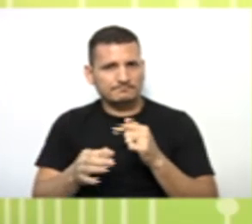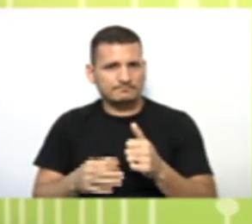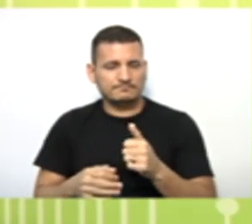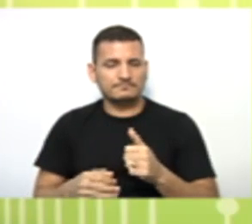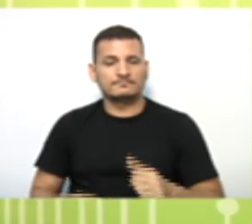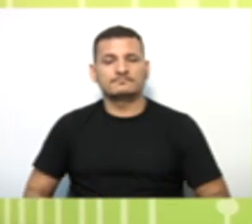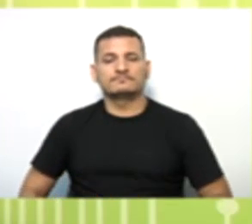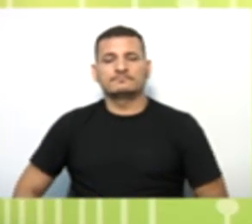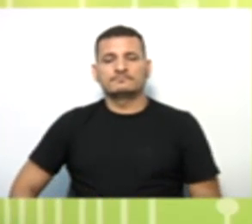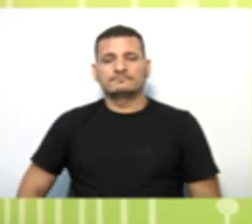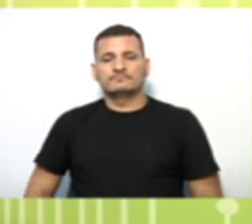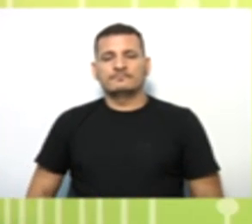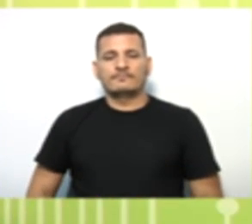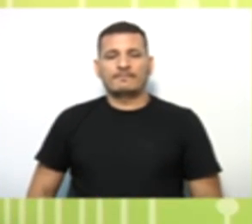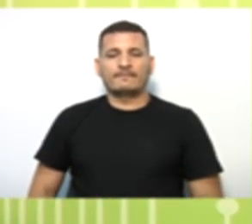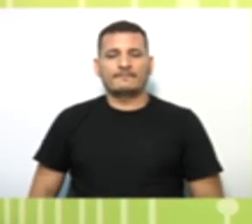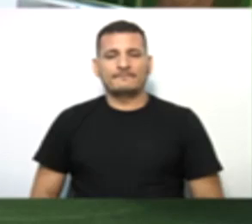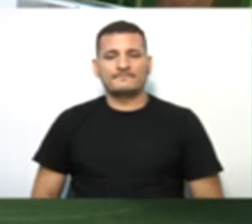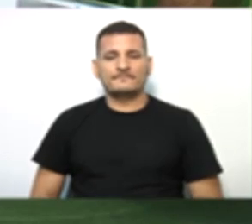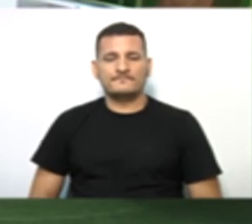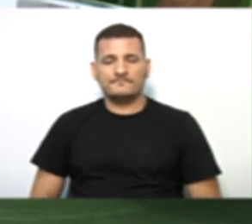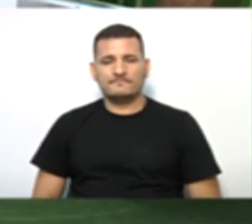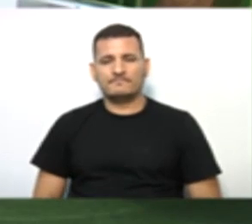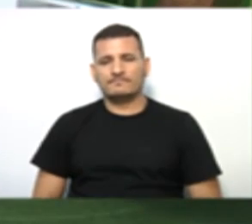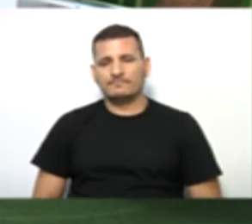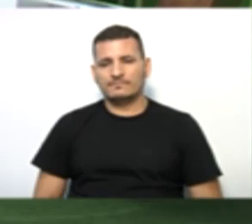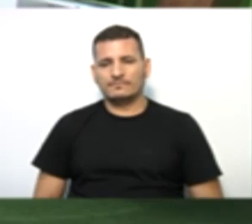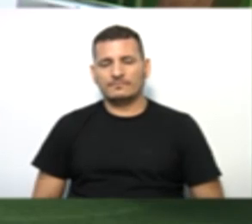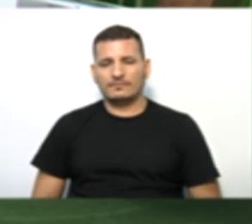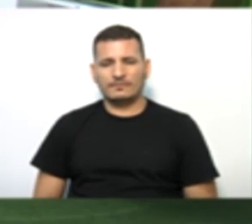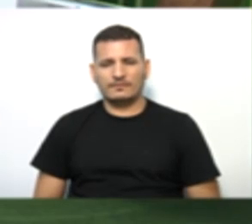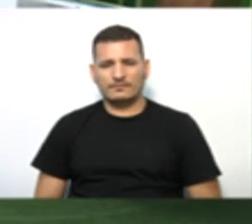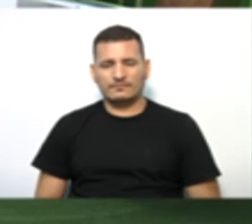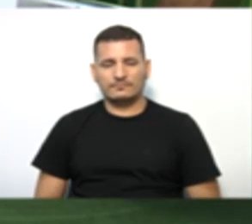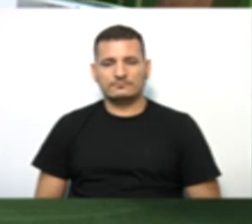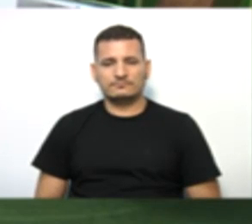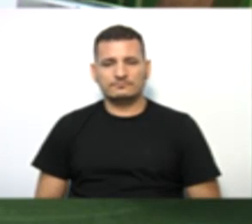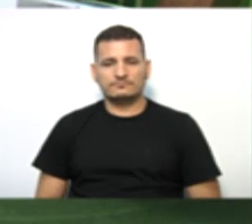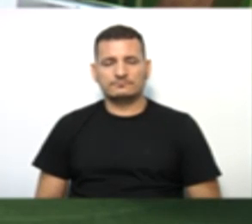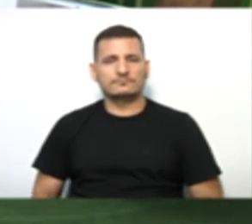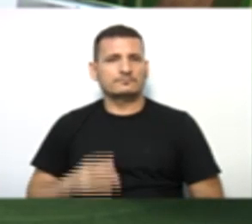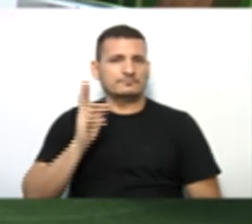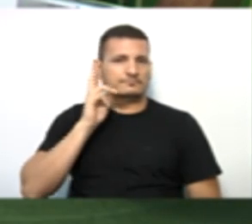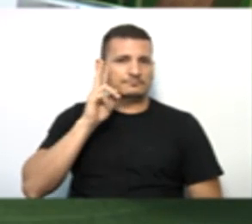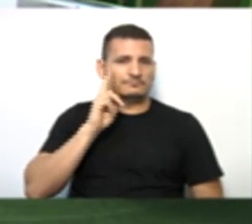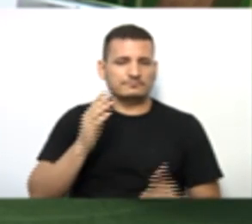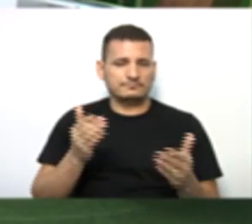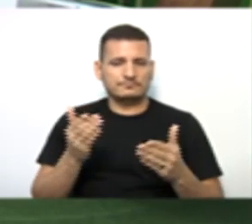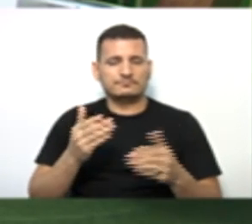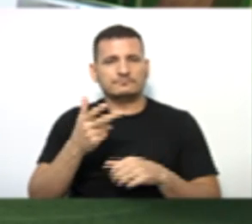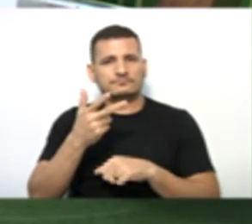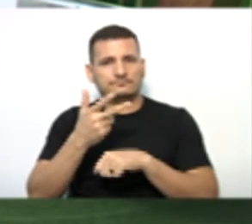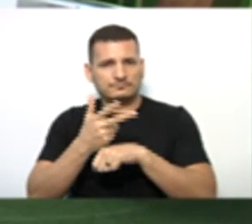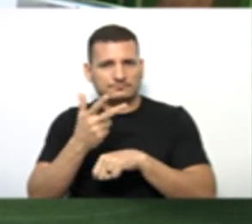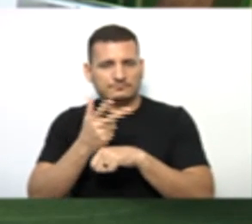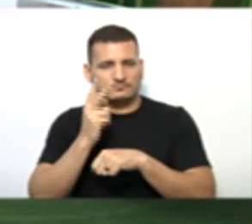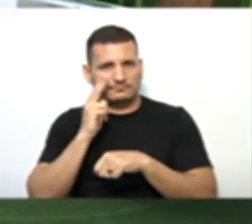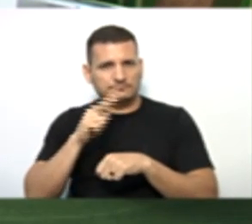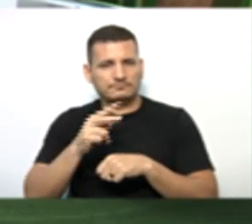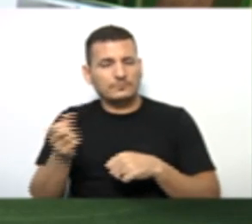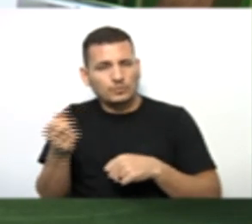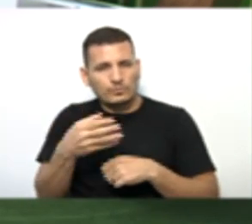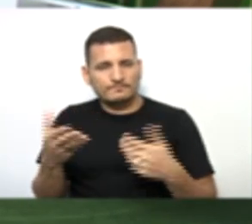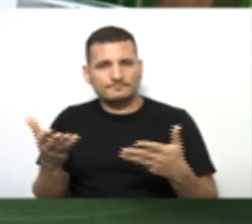certinho? Mais algum comentário, professor? Só falar aqui que você falando de carro, eu lembrei um vídeo que eu vi recentemente.